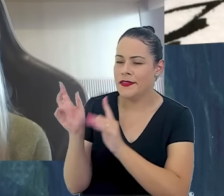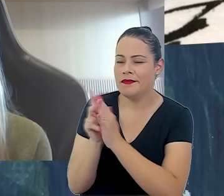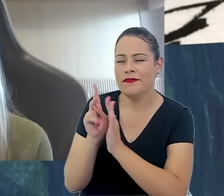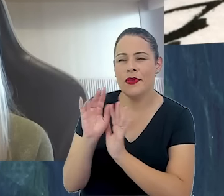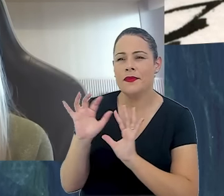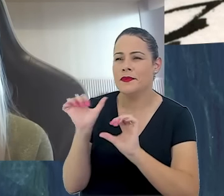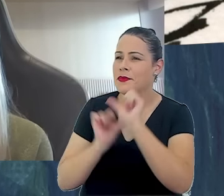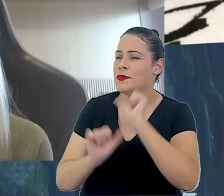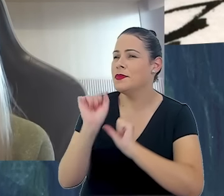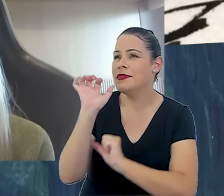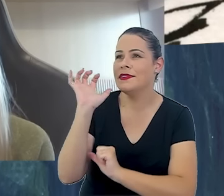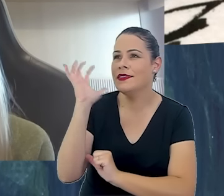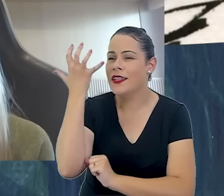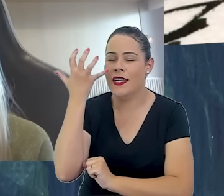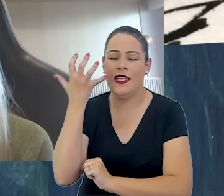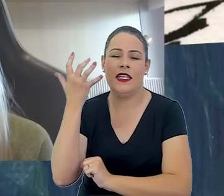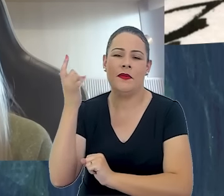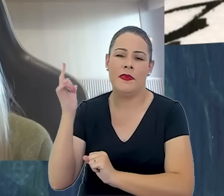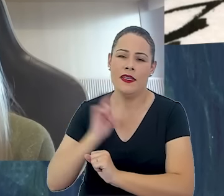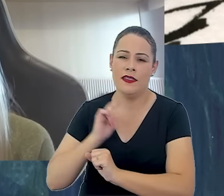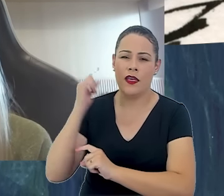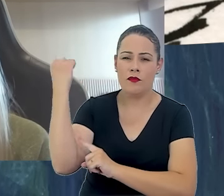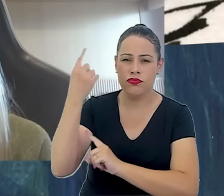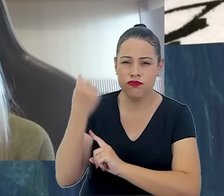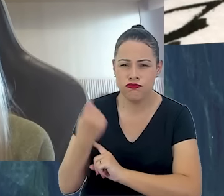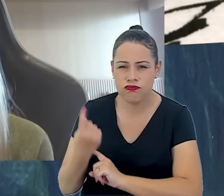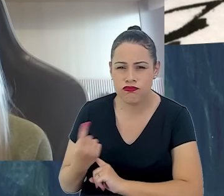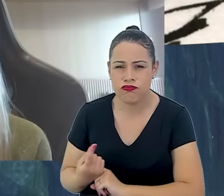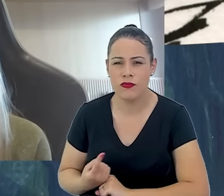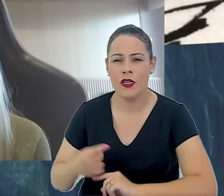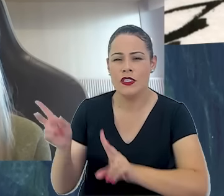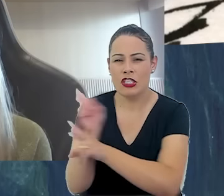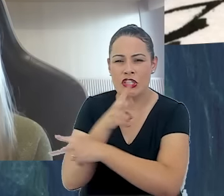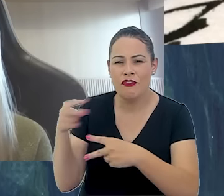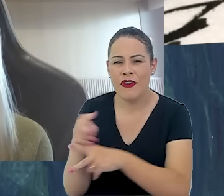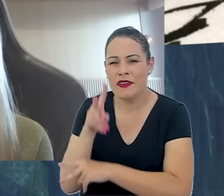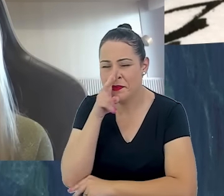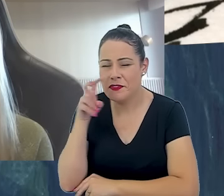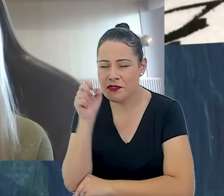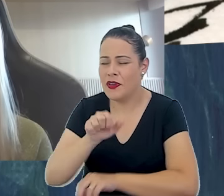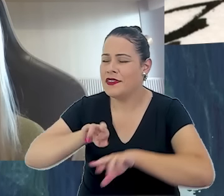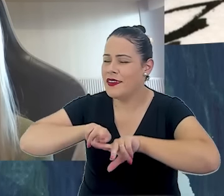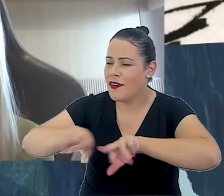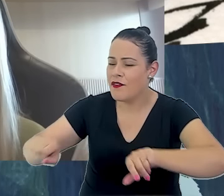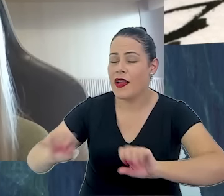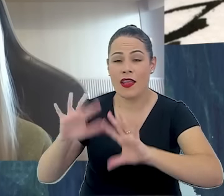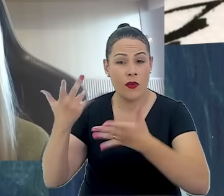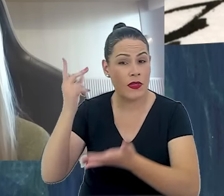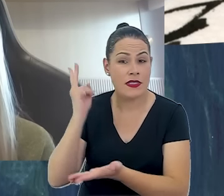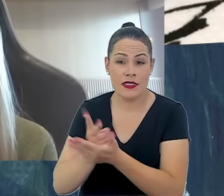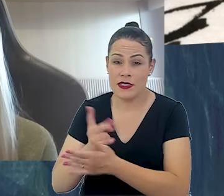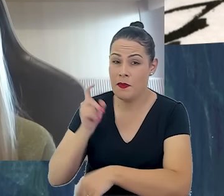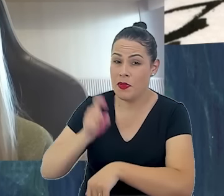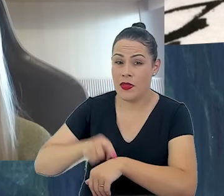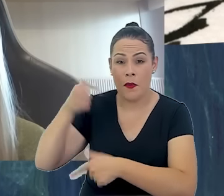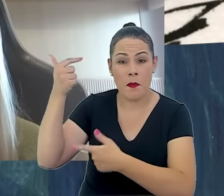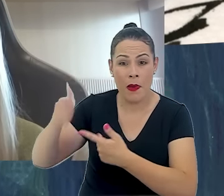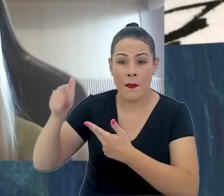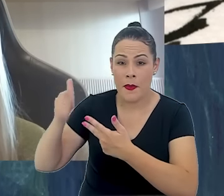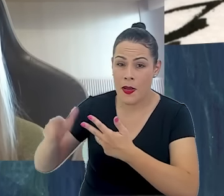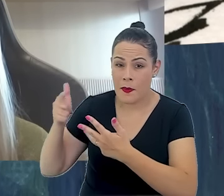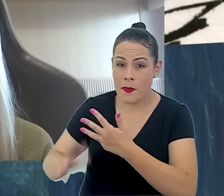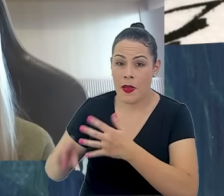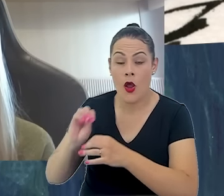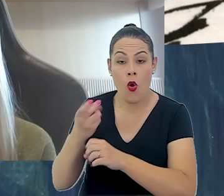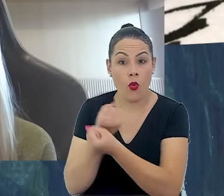fenômenos climáticos, né? Furacões e outros fenômenos, que têm aumentado tanto em frequência